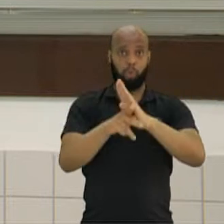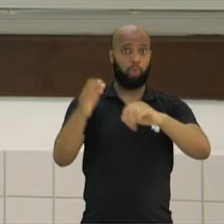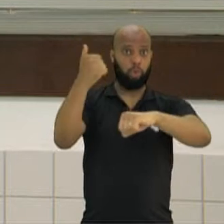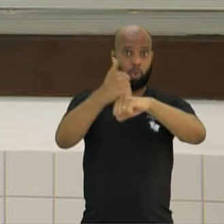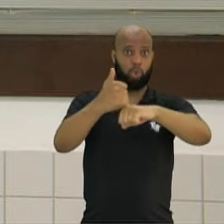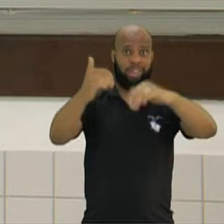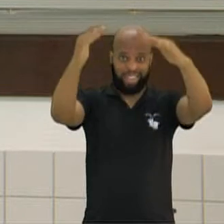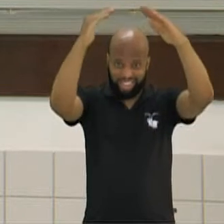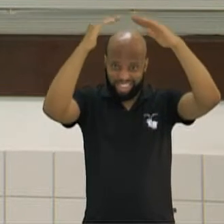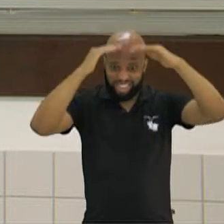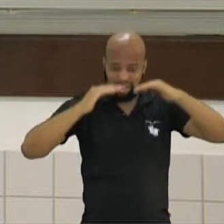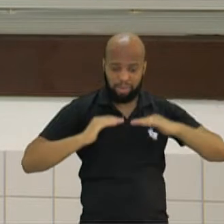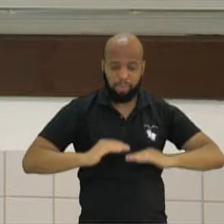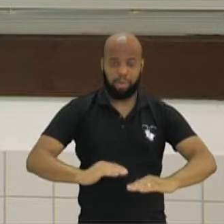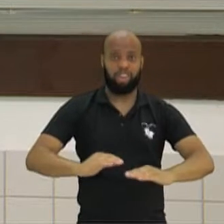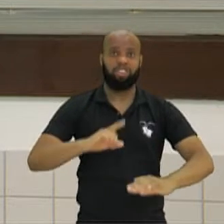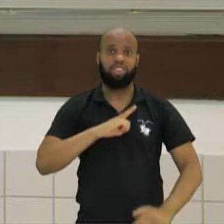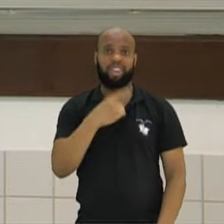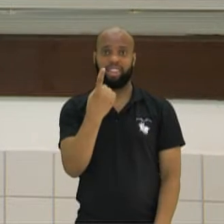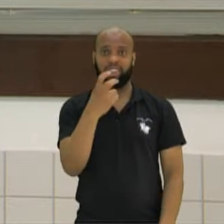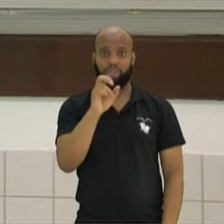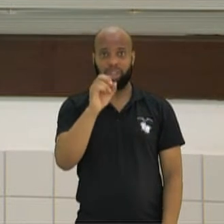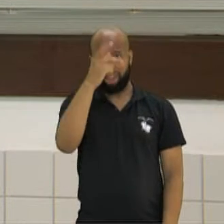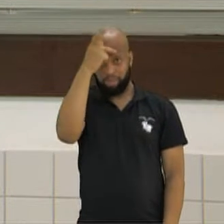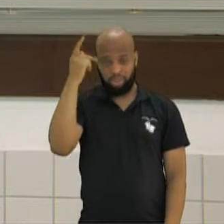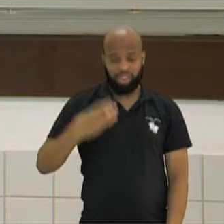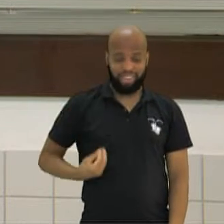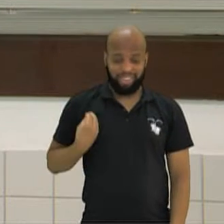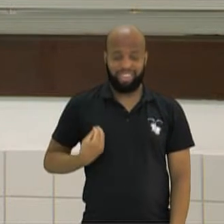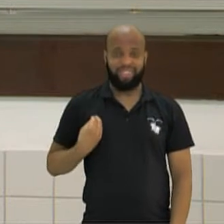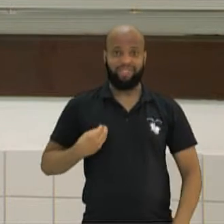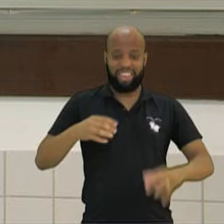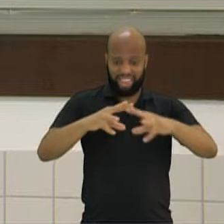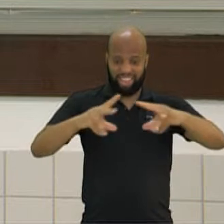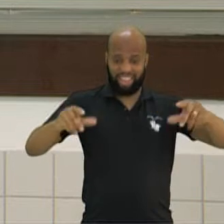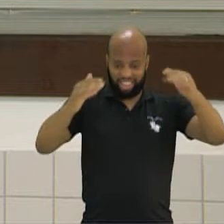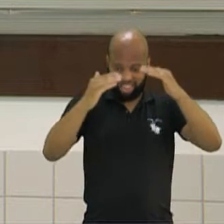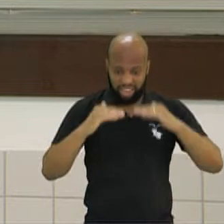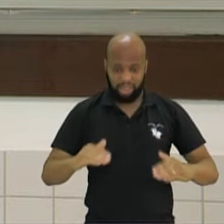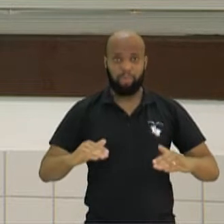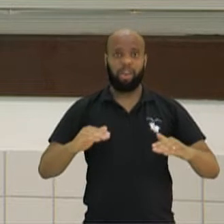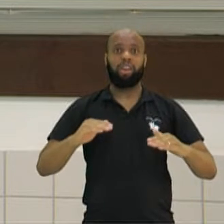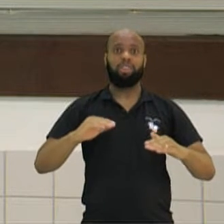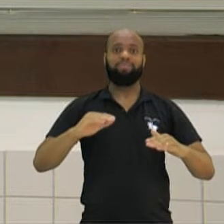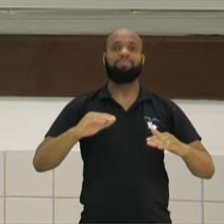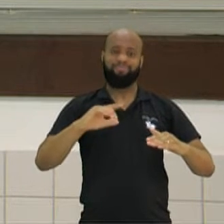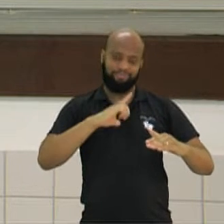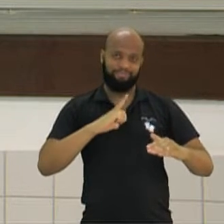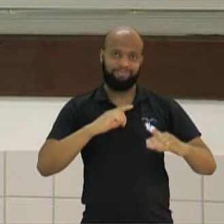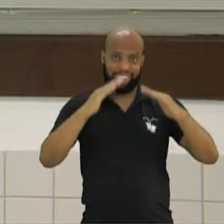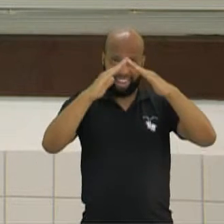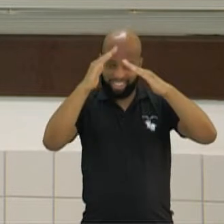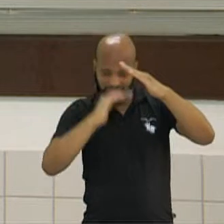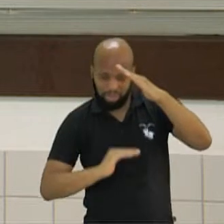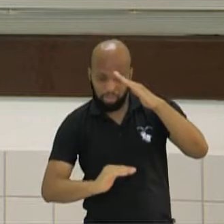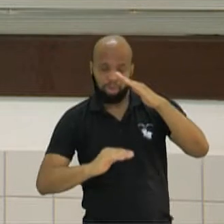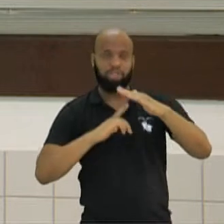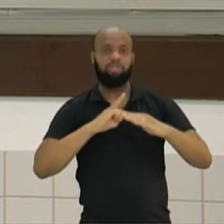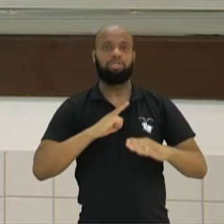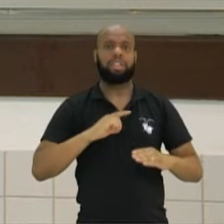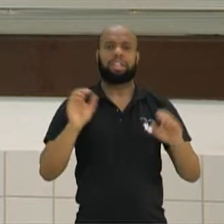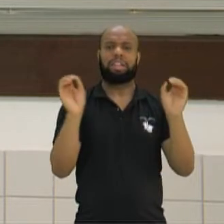Pensa, 150, né, pessoas morando embaixo, né, no porão da Casa Grande, sem nenhum